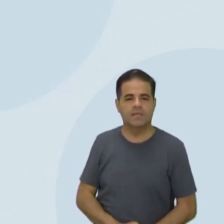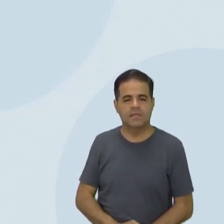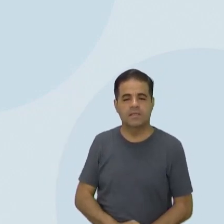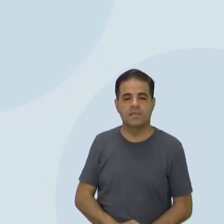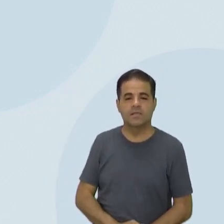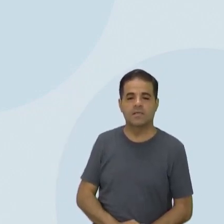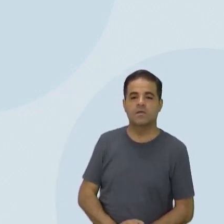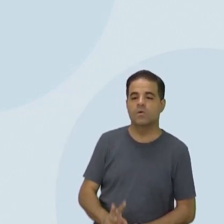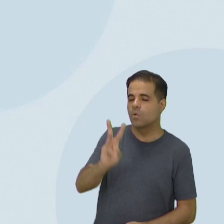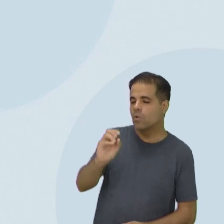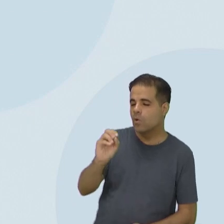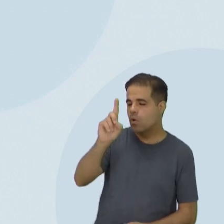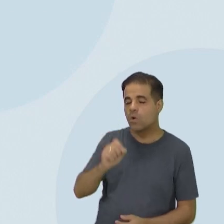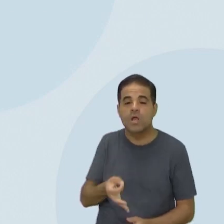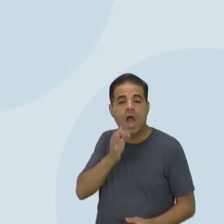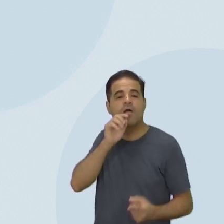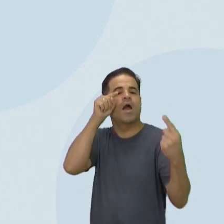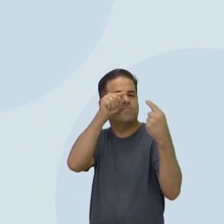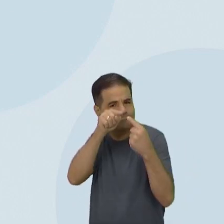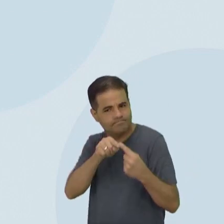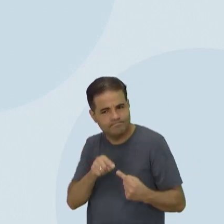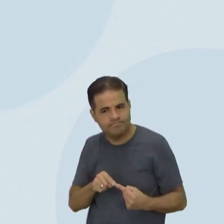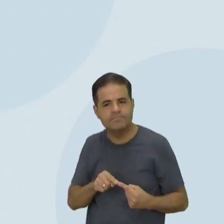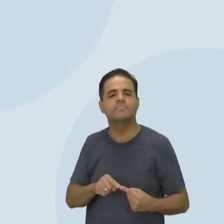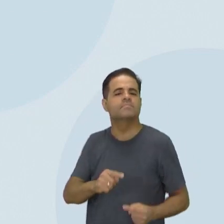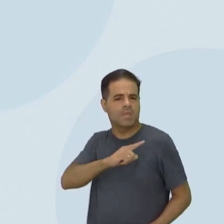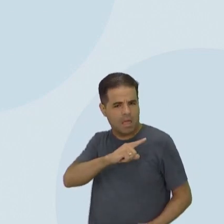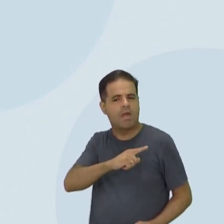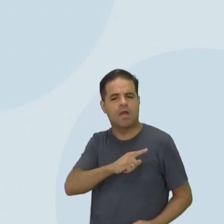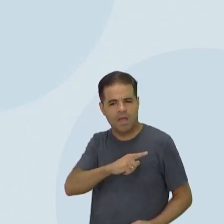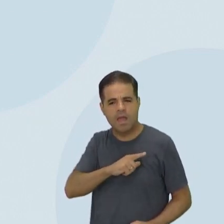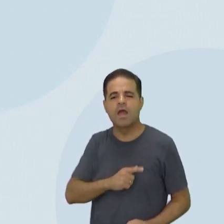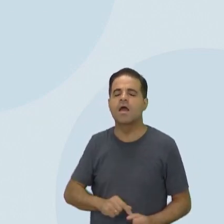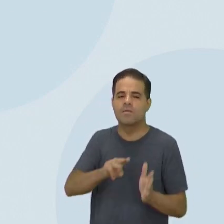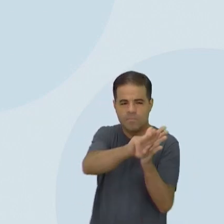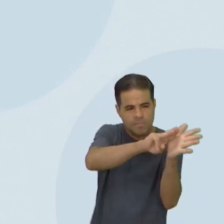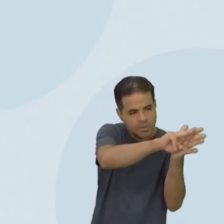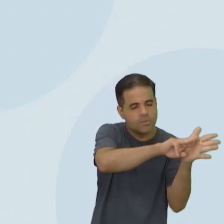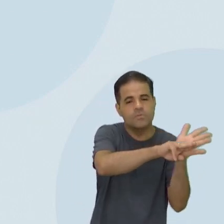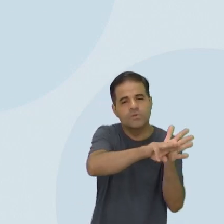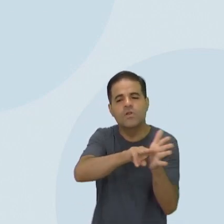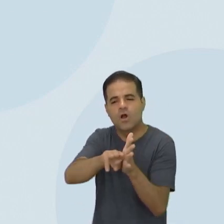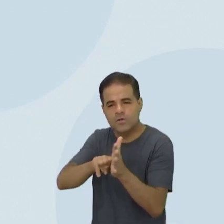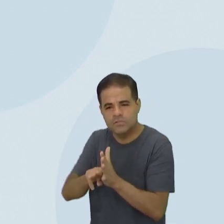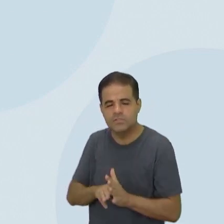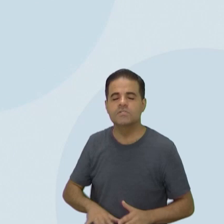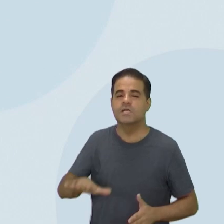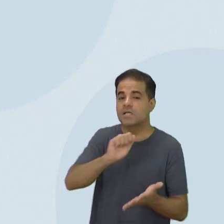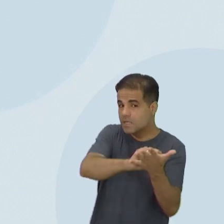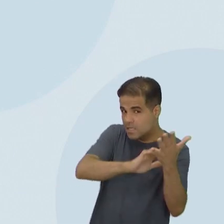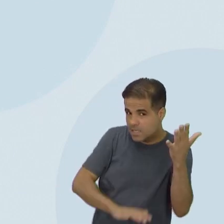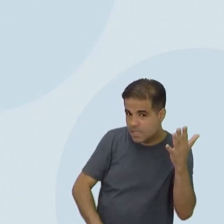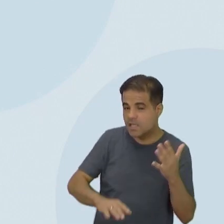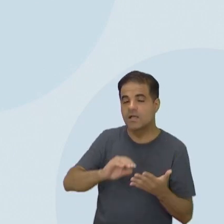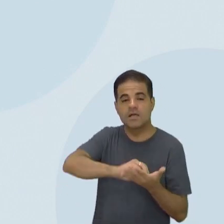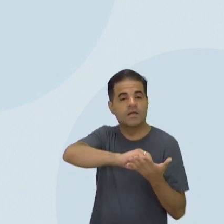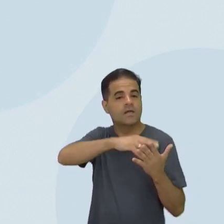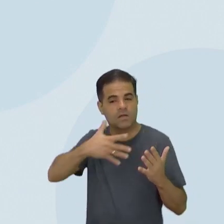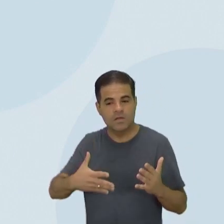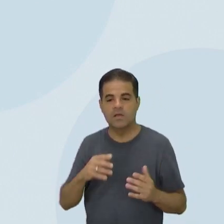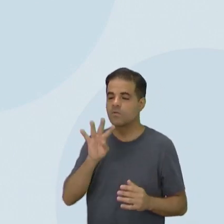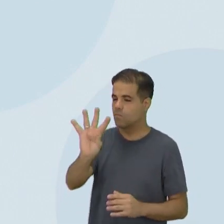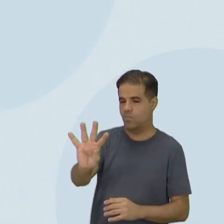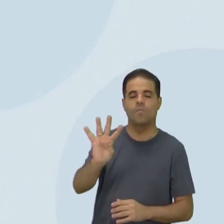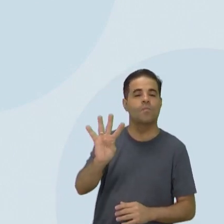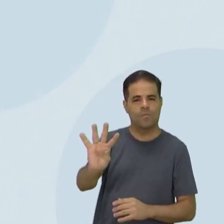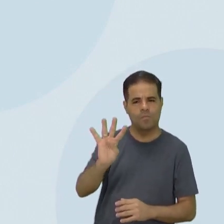o Word Café aplicado, tá? Na metodologia, na atividade do componente